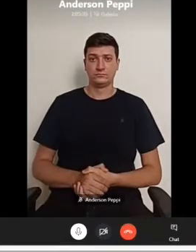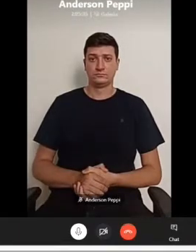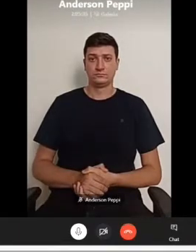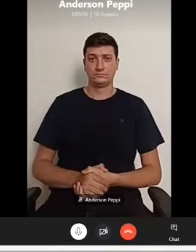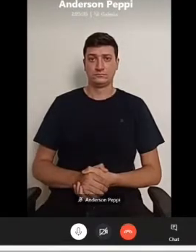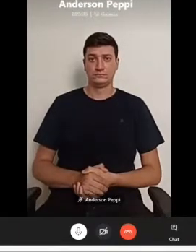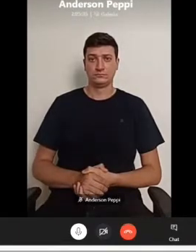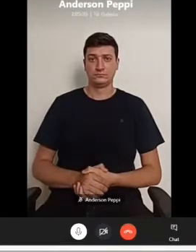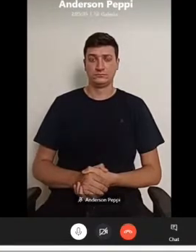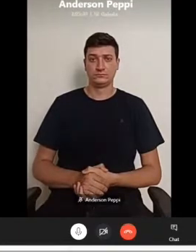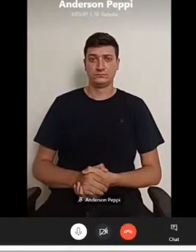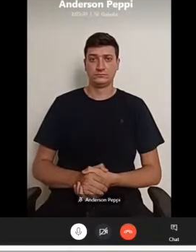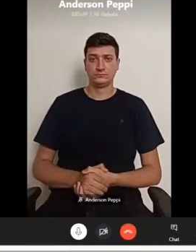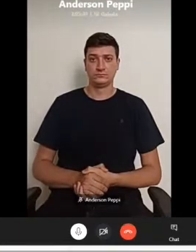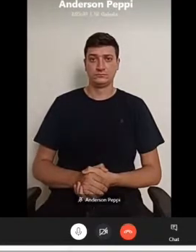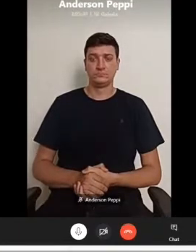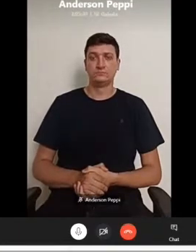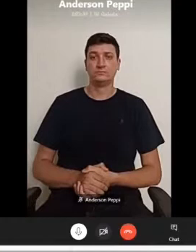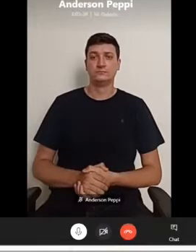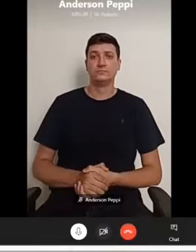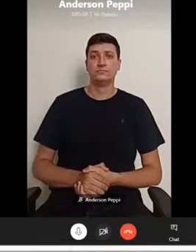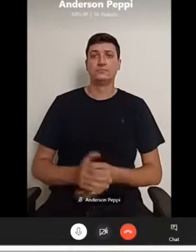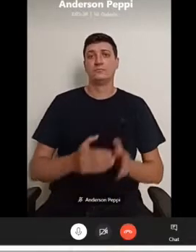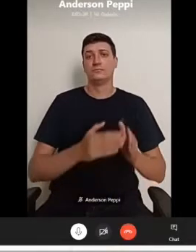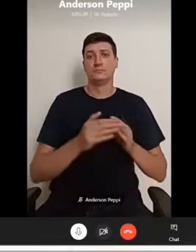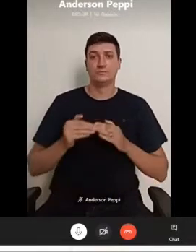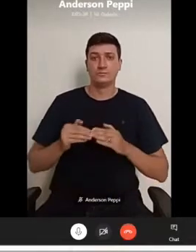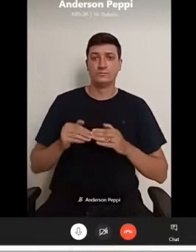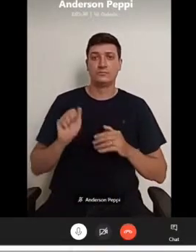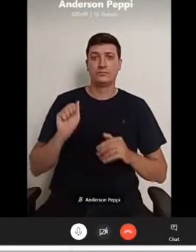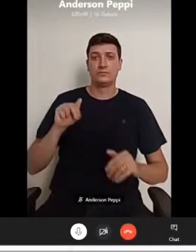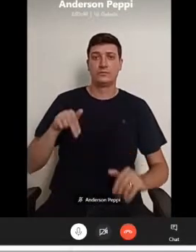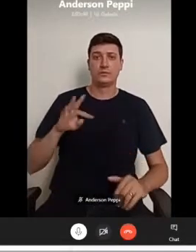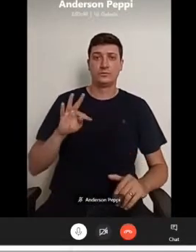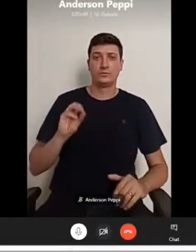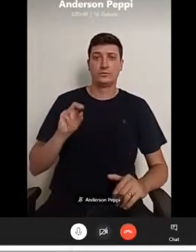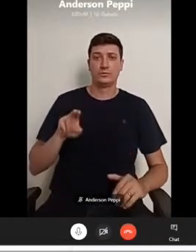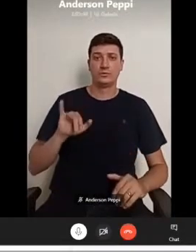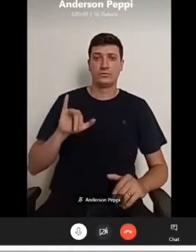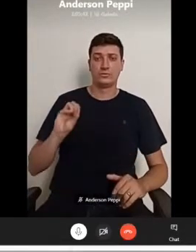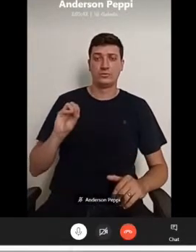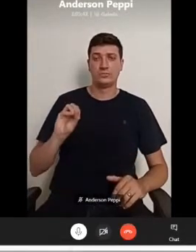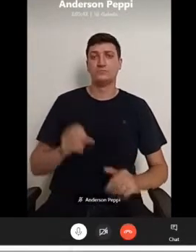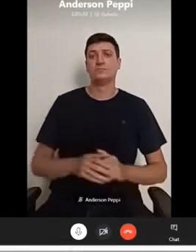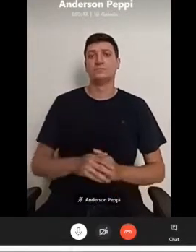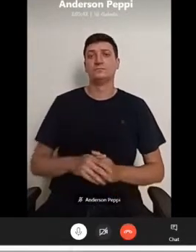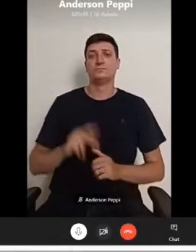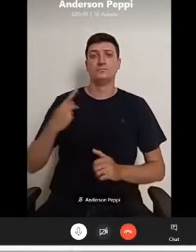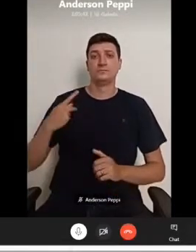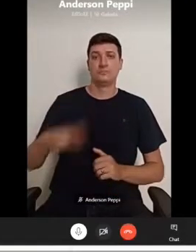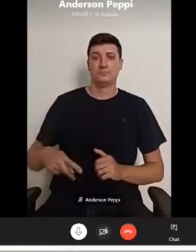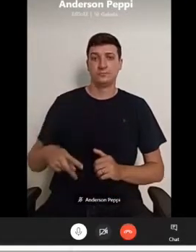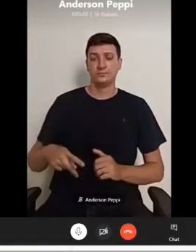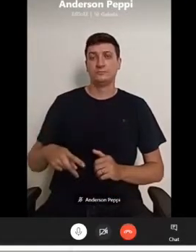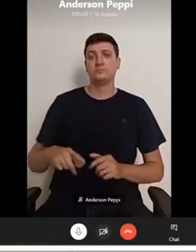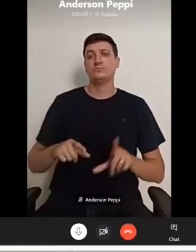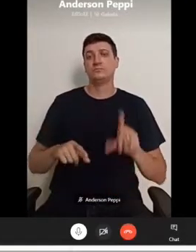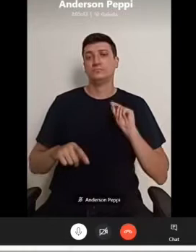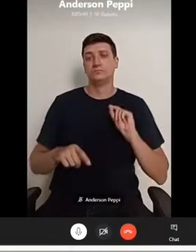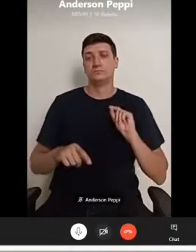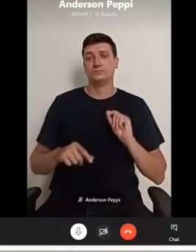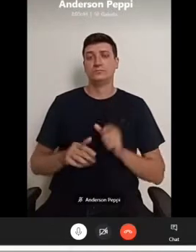Antônio Carlos Vaz de Almeida. Para o cargo de presidente, eu voto no Rodrigo